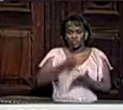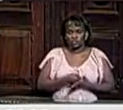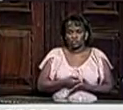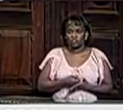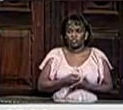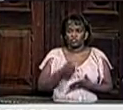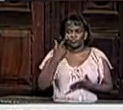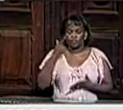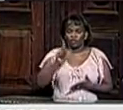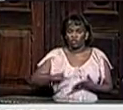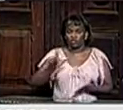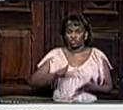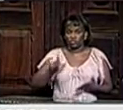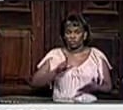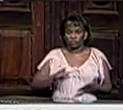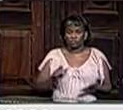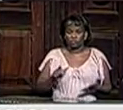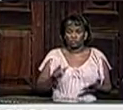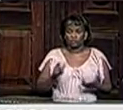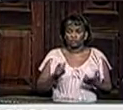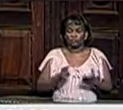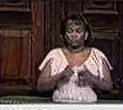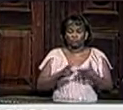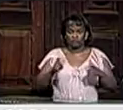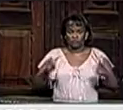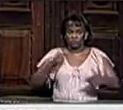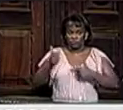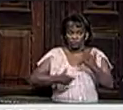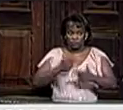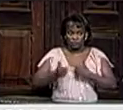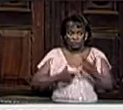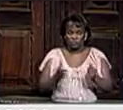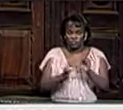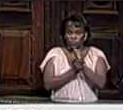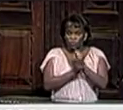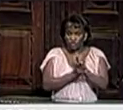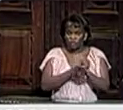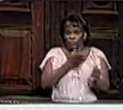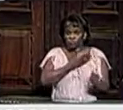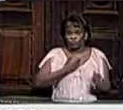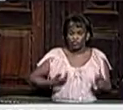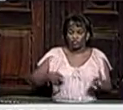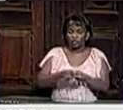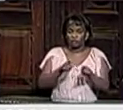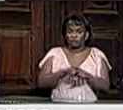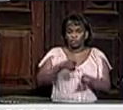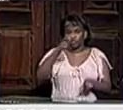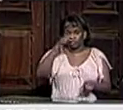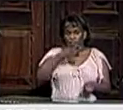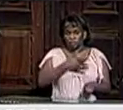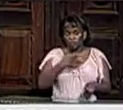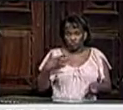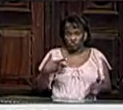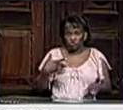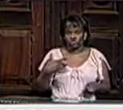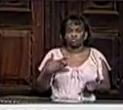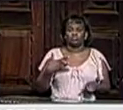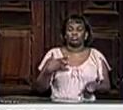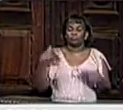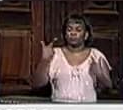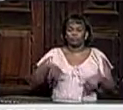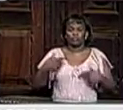a lógica da expansão dos serviços de segurança pública e saúde, sem haver os